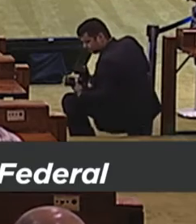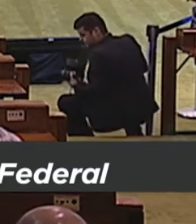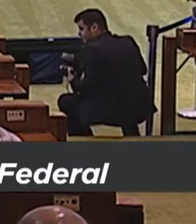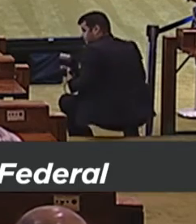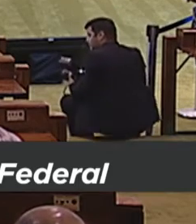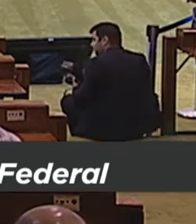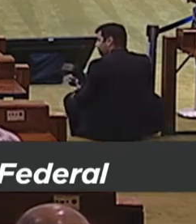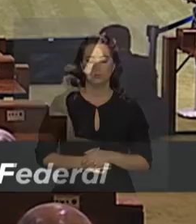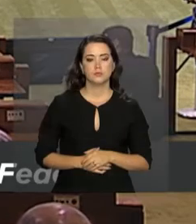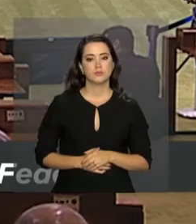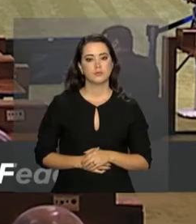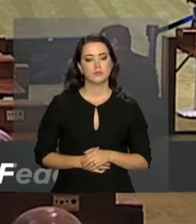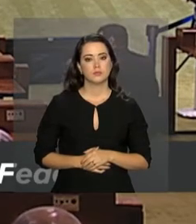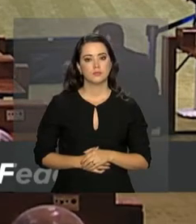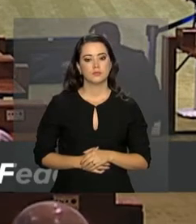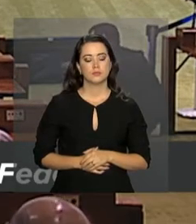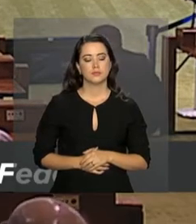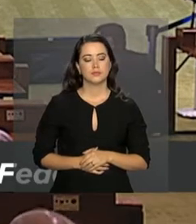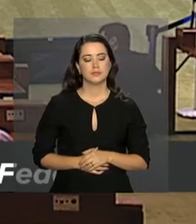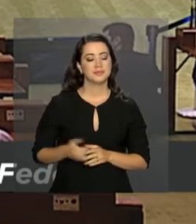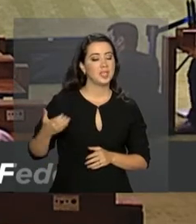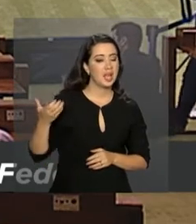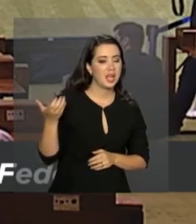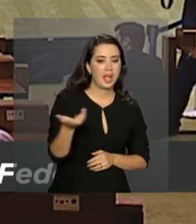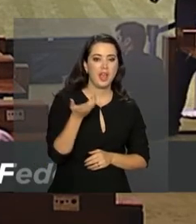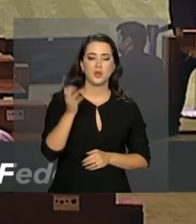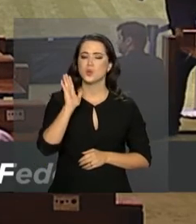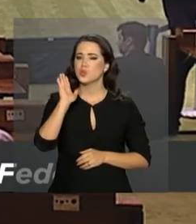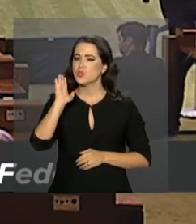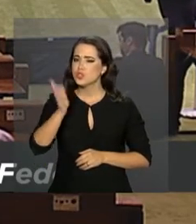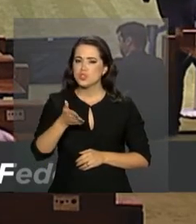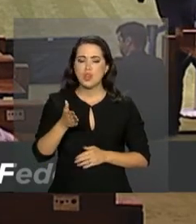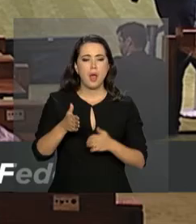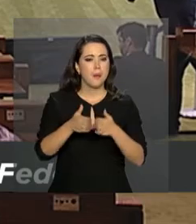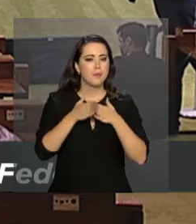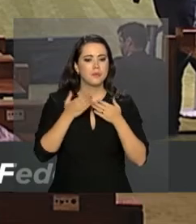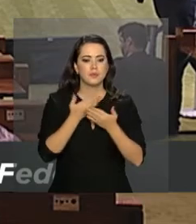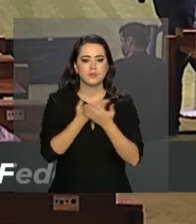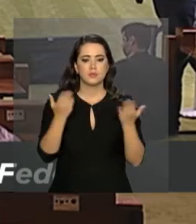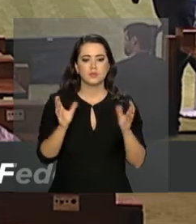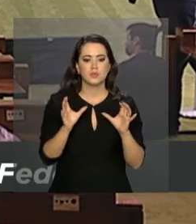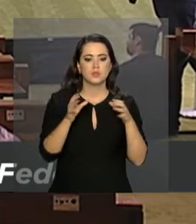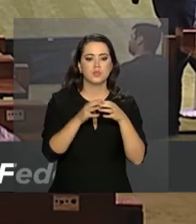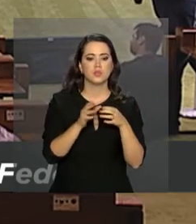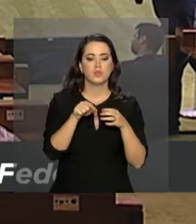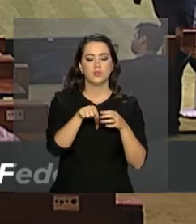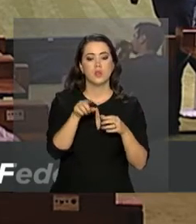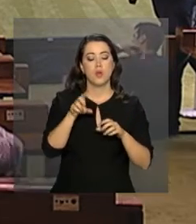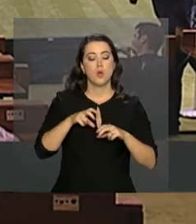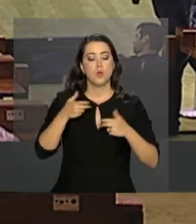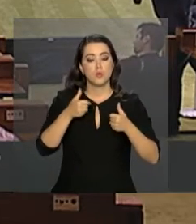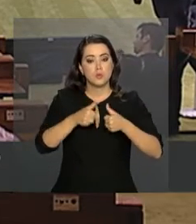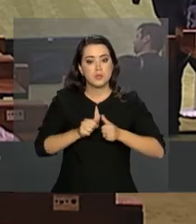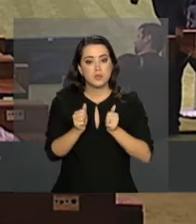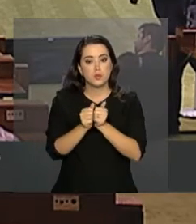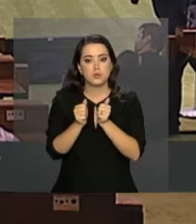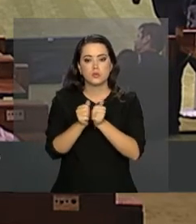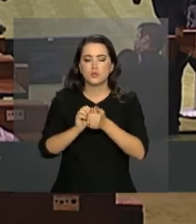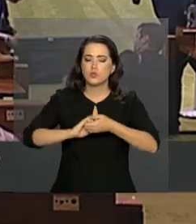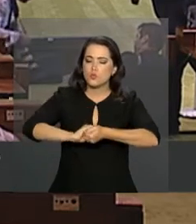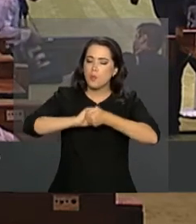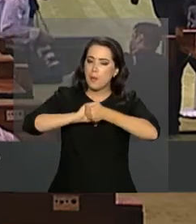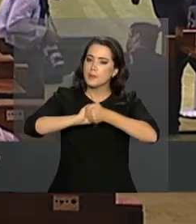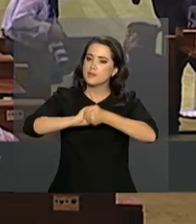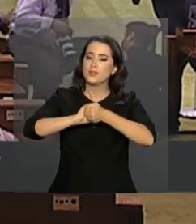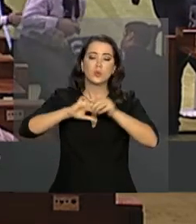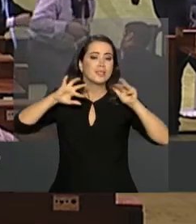eu quero em primeiro lugar e já pedir licença aos mesmos nos membros da mesa para saudar